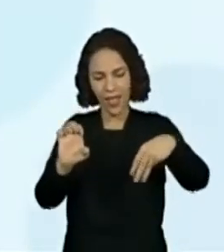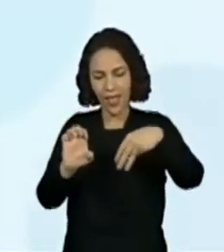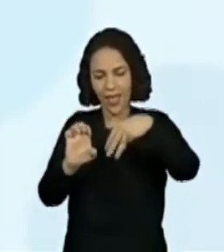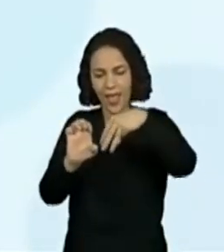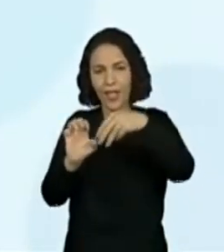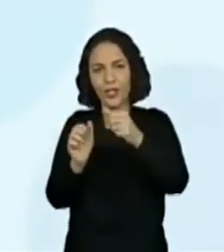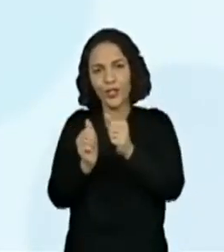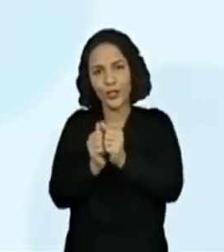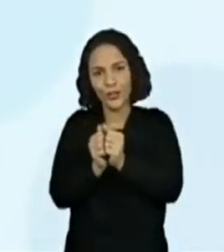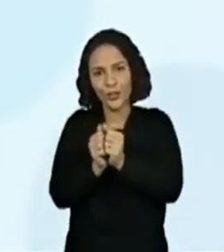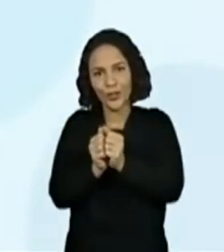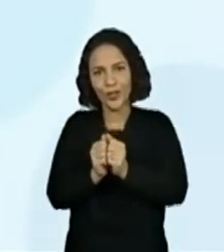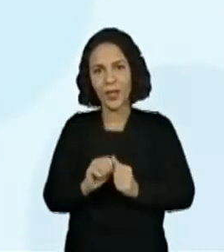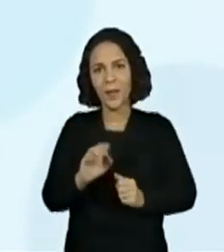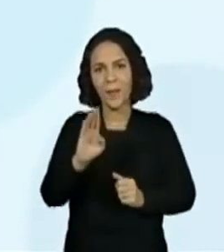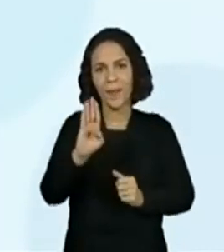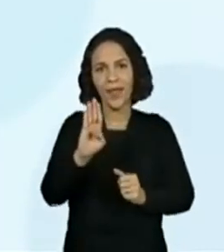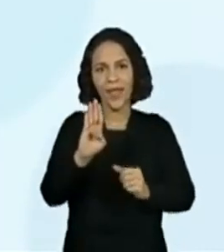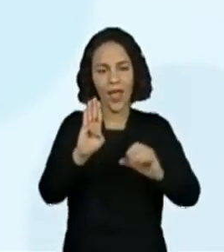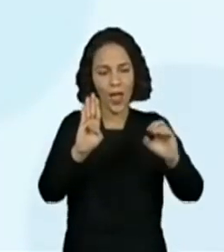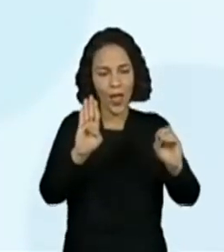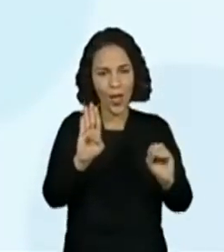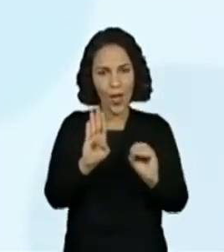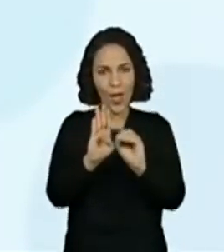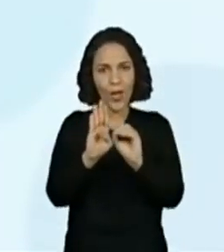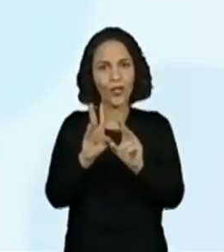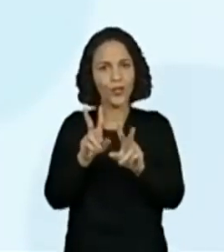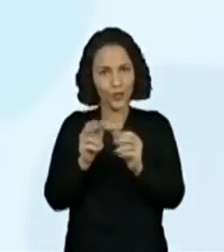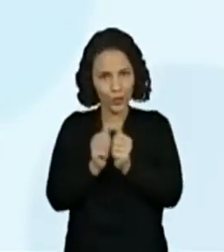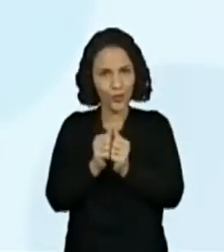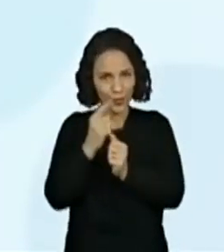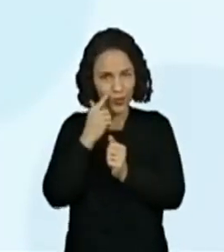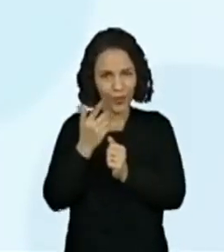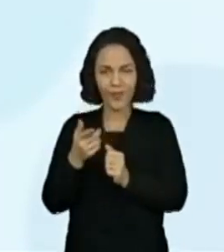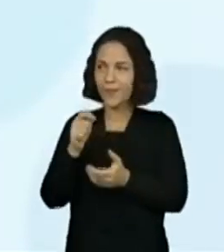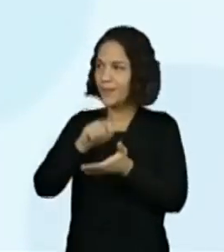do